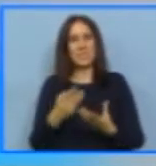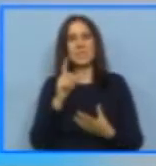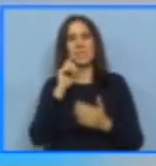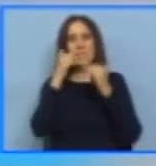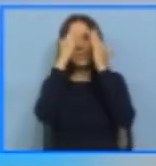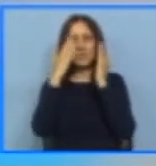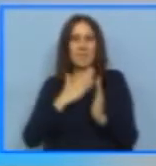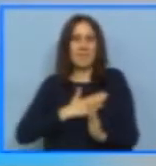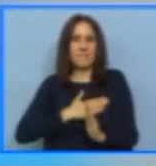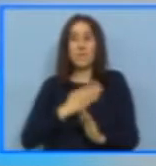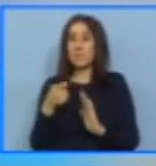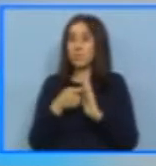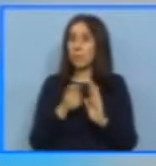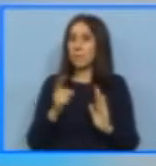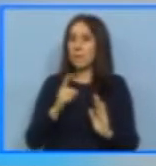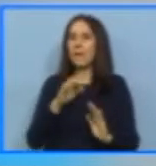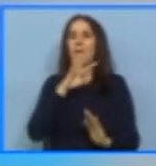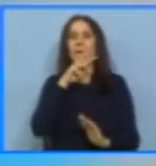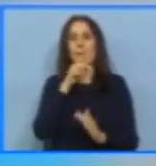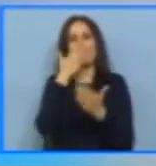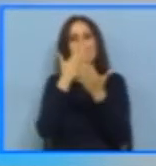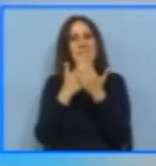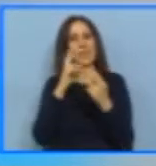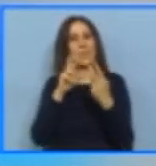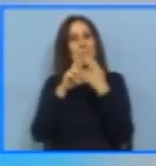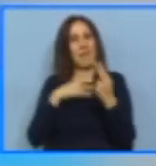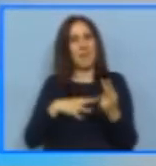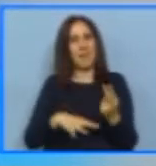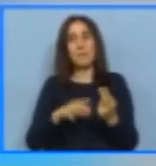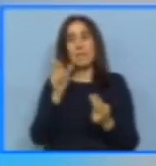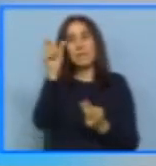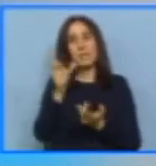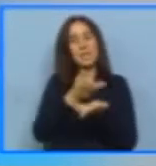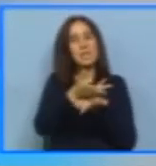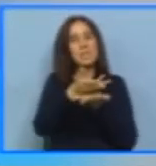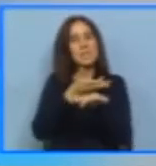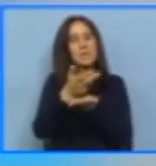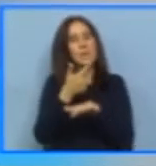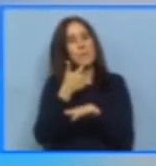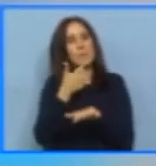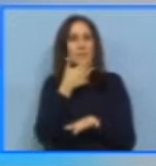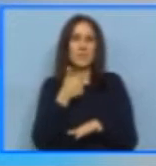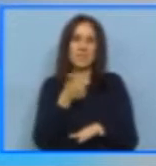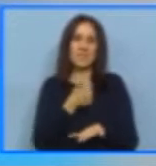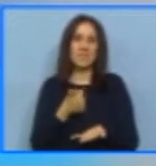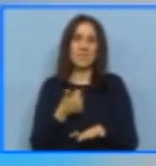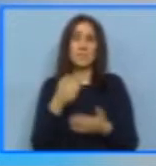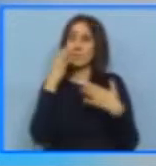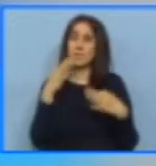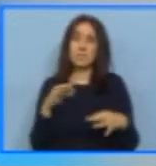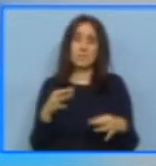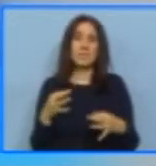várias vezes que quer ir encontrar-se com a mãe. E esta sua relação é muito bonita, porque é muito